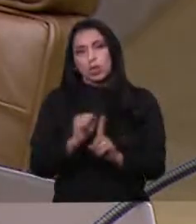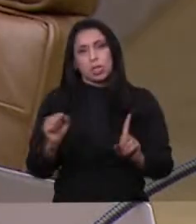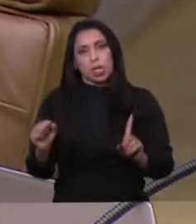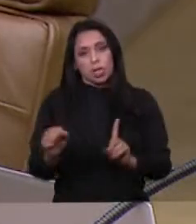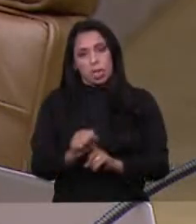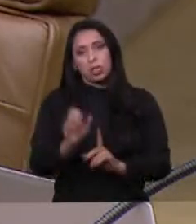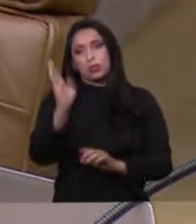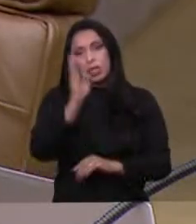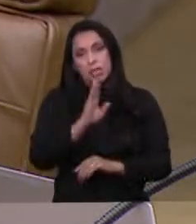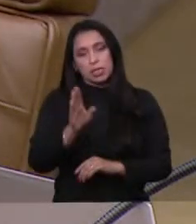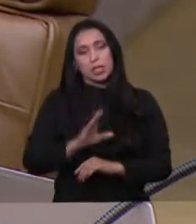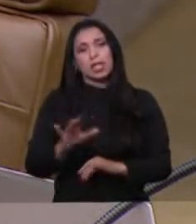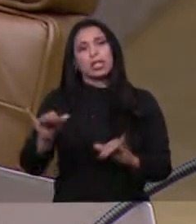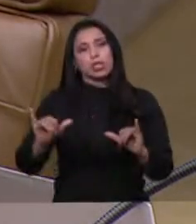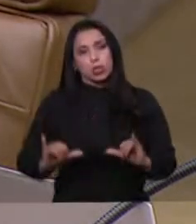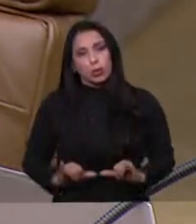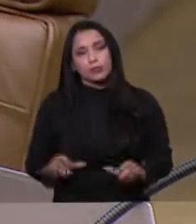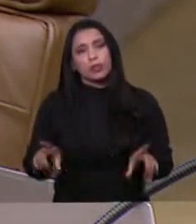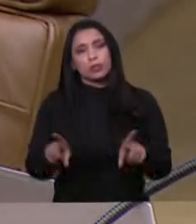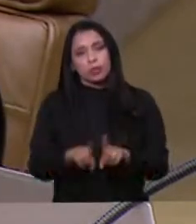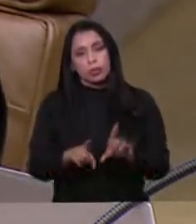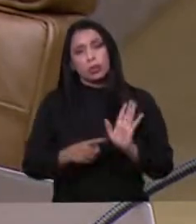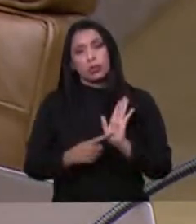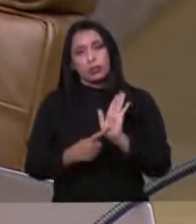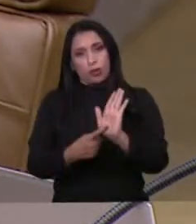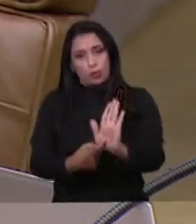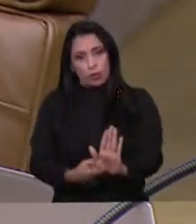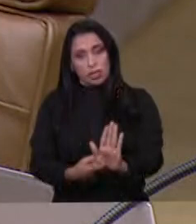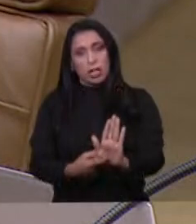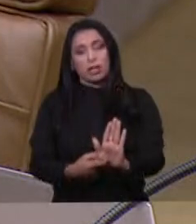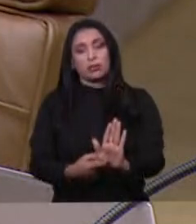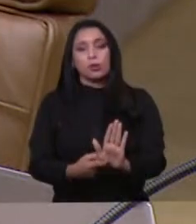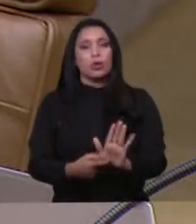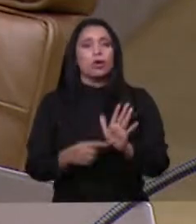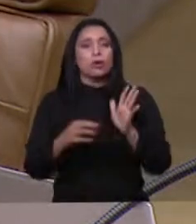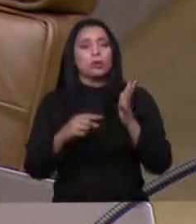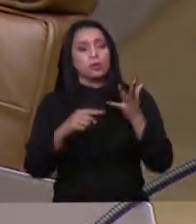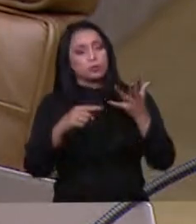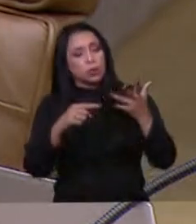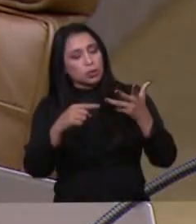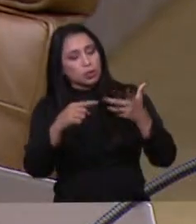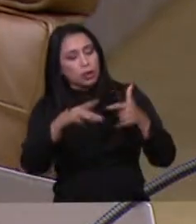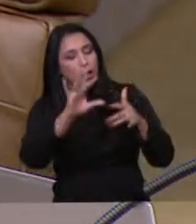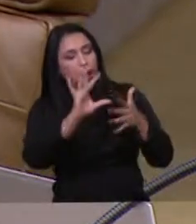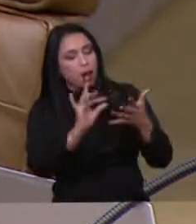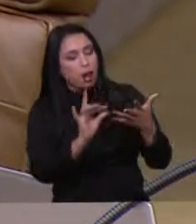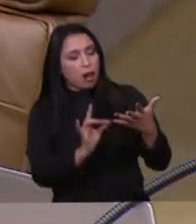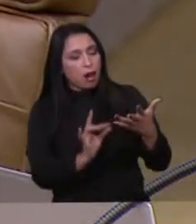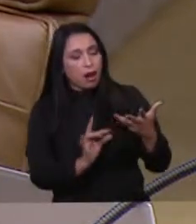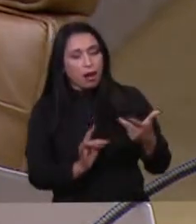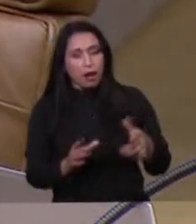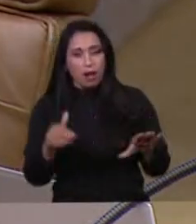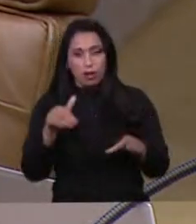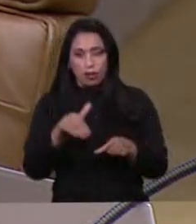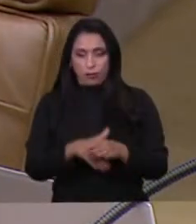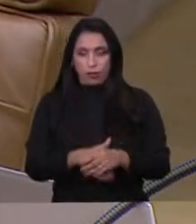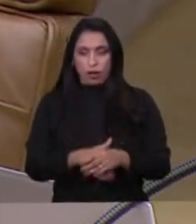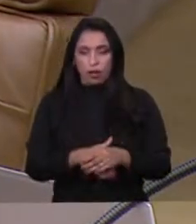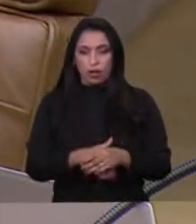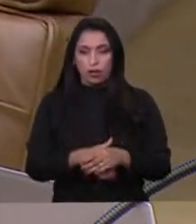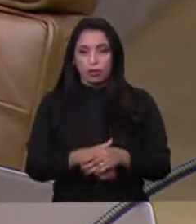o que fica perfeitamente demonstrado. Por todas essas razões que eu minudencio em meu voto, senhora presidente, eu